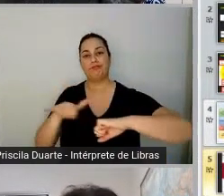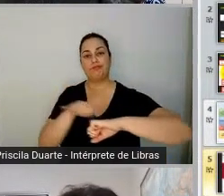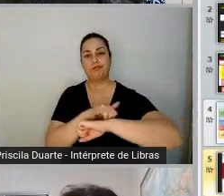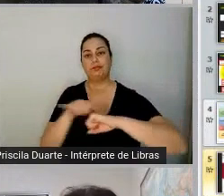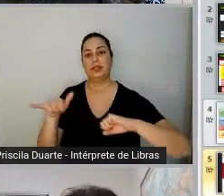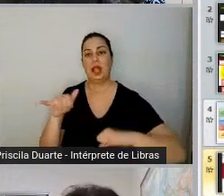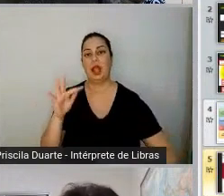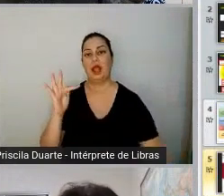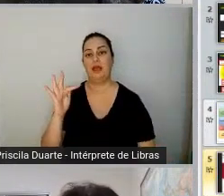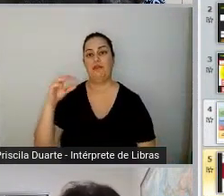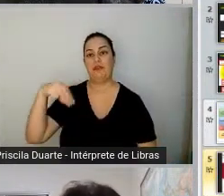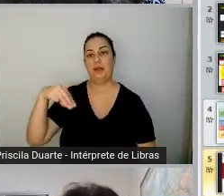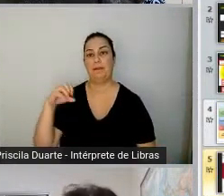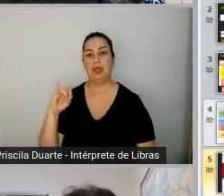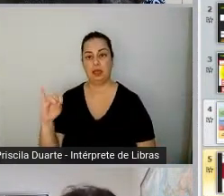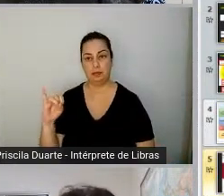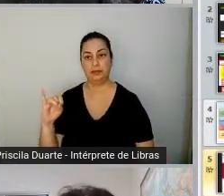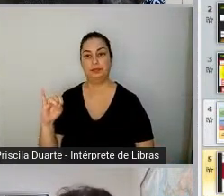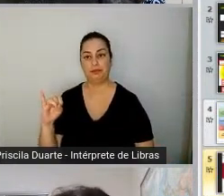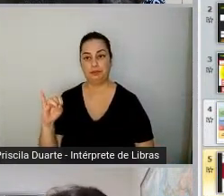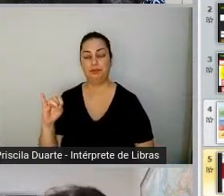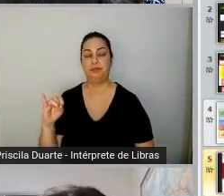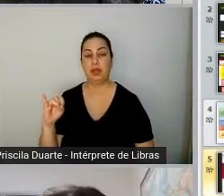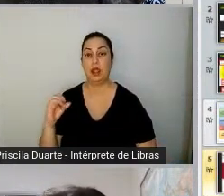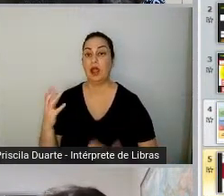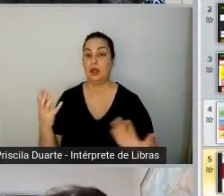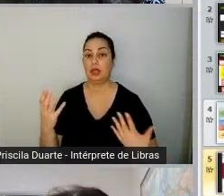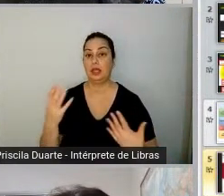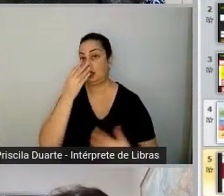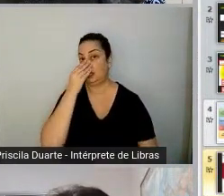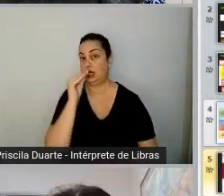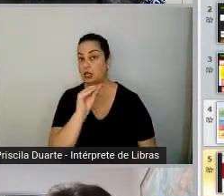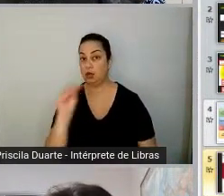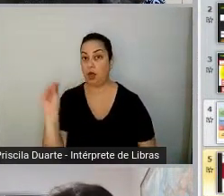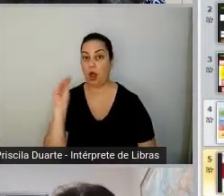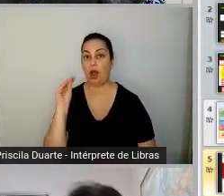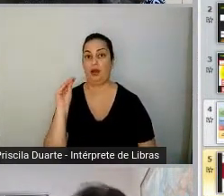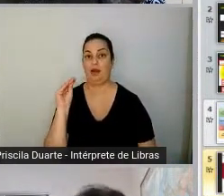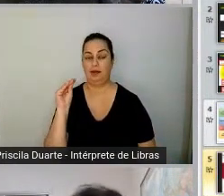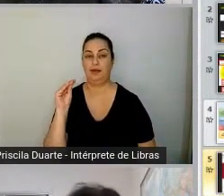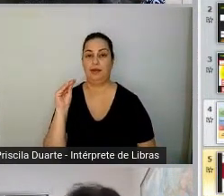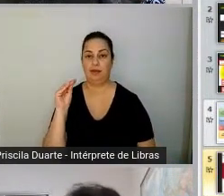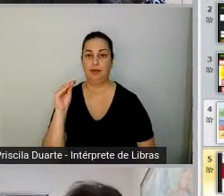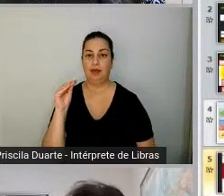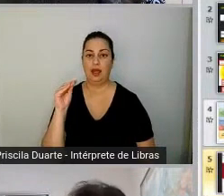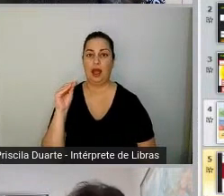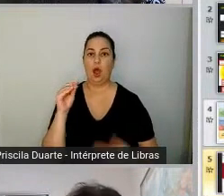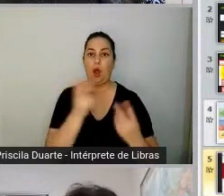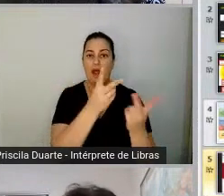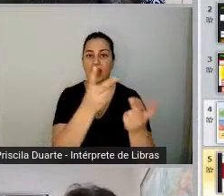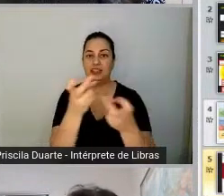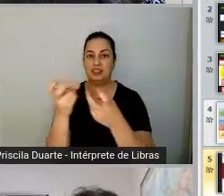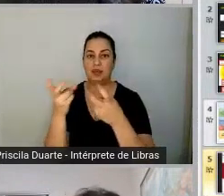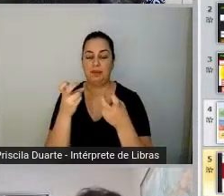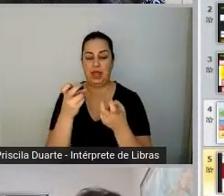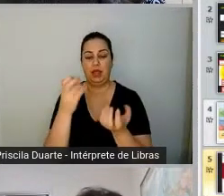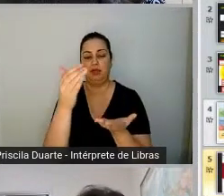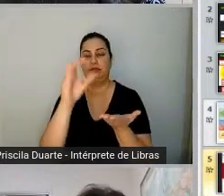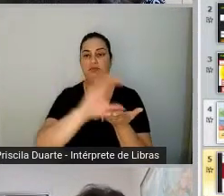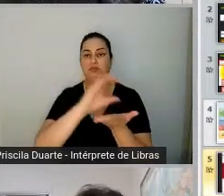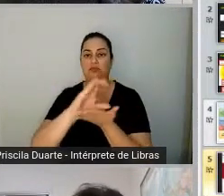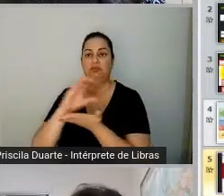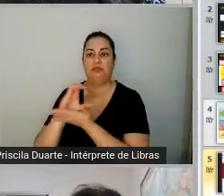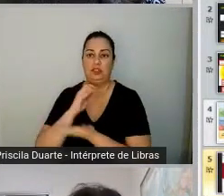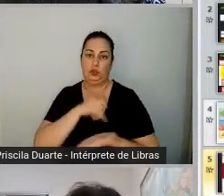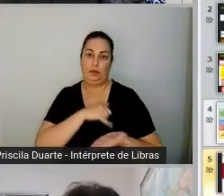não consideram várias fontes de receita, como eu coloquei, que também não tem nada a ver com a emissão de títulos. Então, na verdade, o Estado